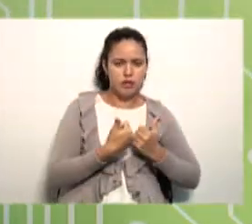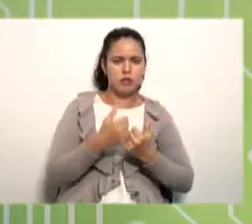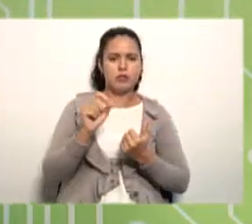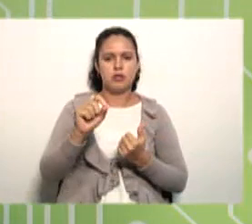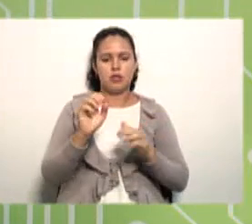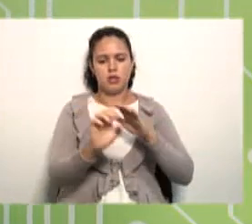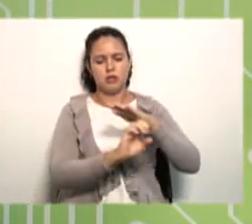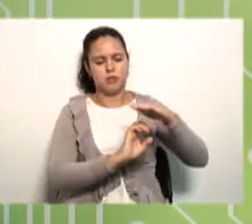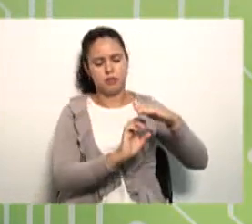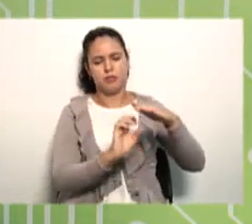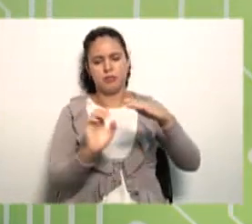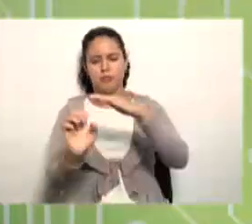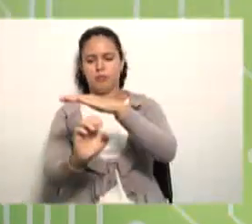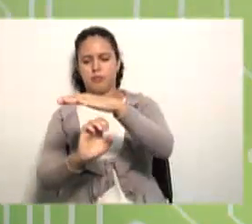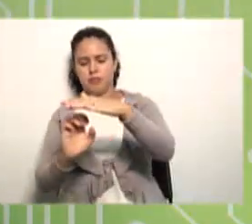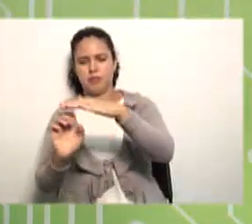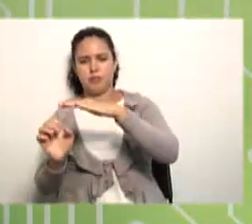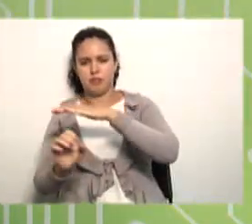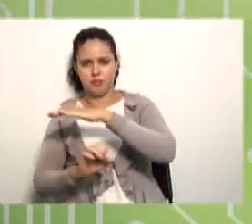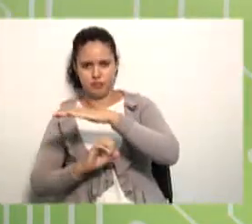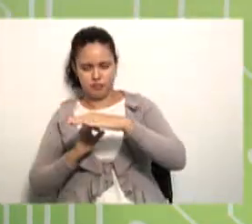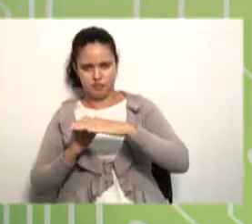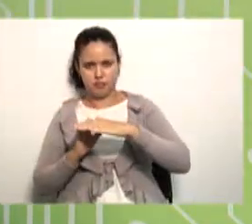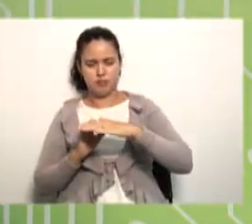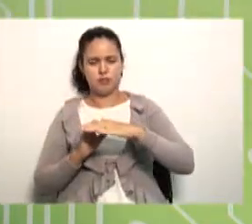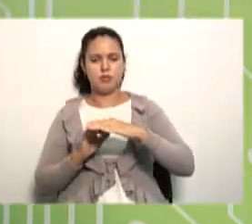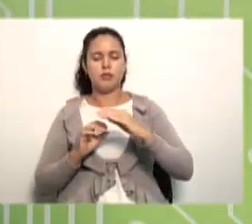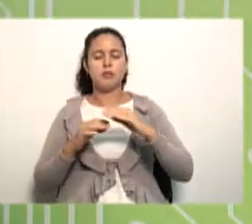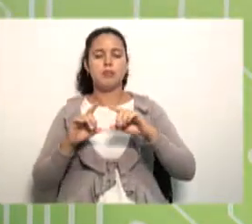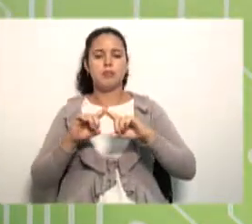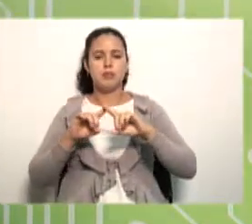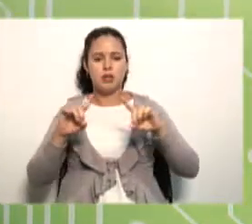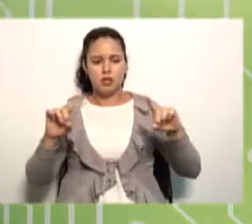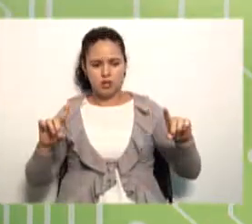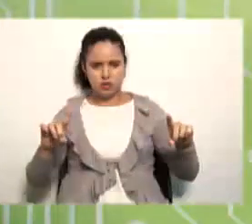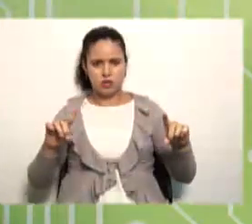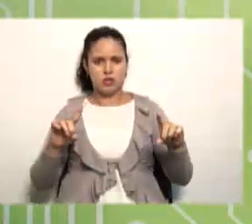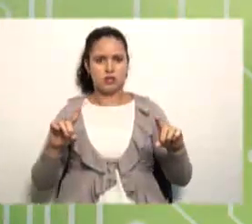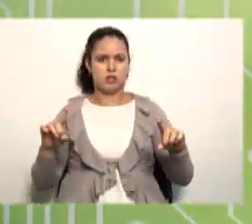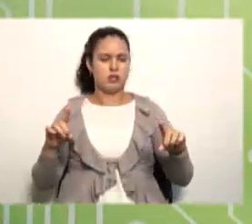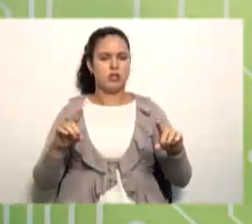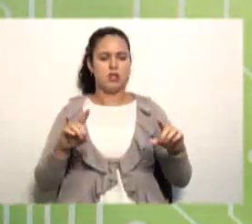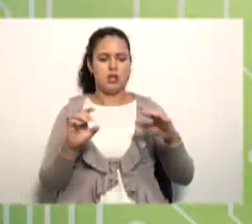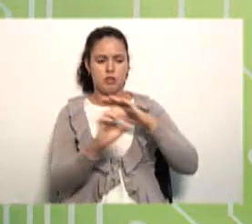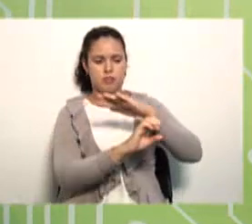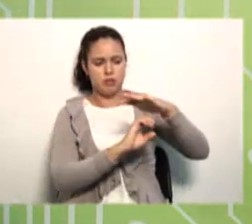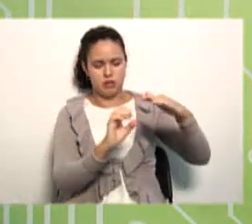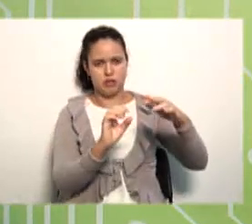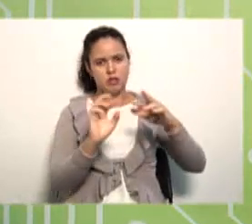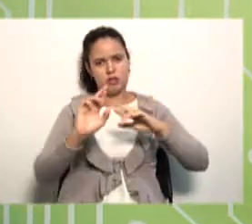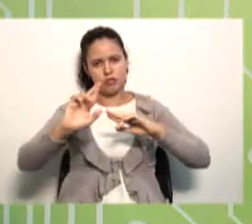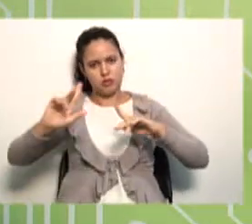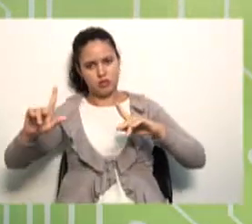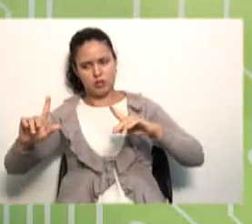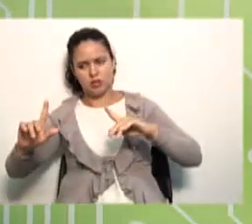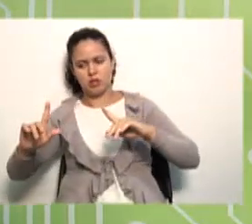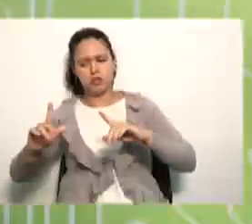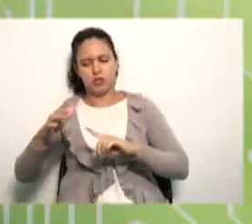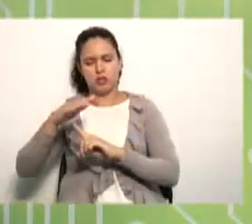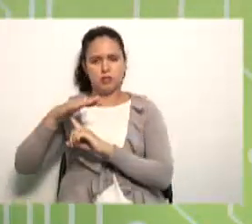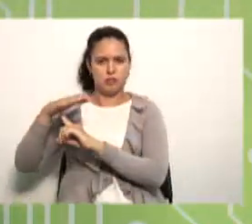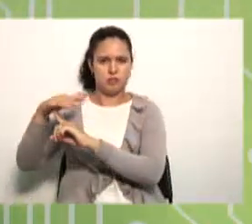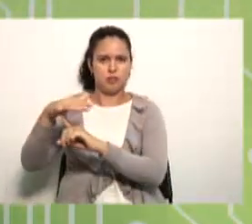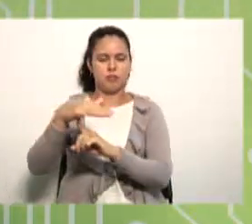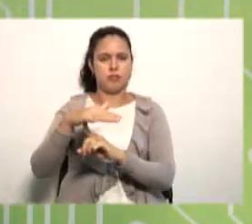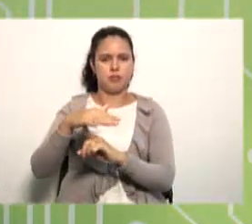exemplo, a concorrência numa feira livre, onde as pessoas decidem os preços do pé de alface, e a concorrência, por exemplo, dos planos